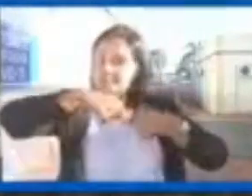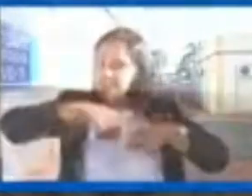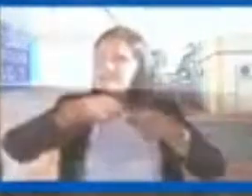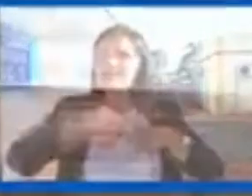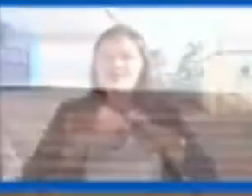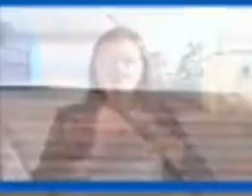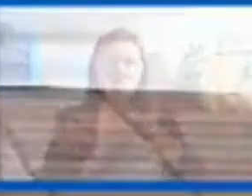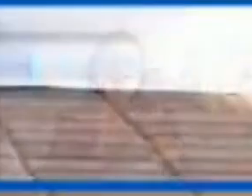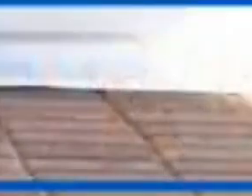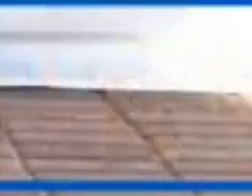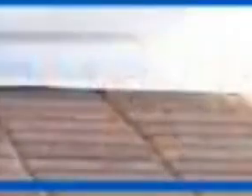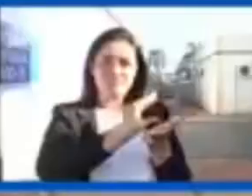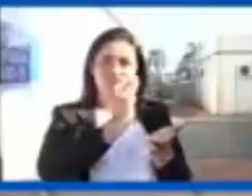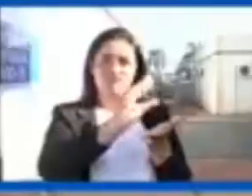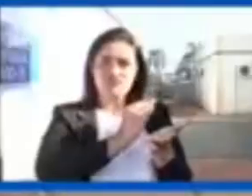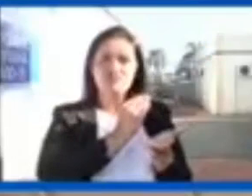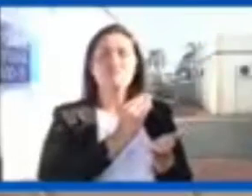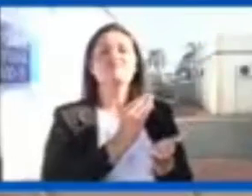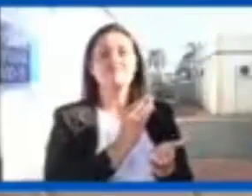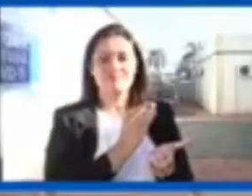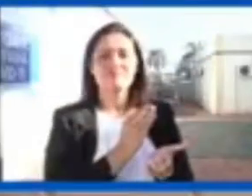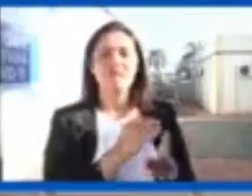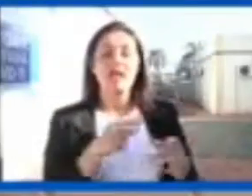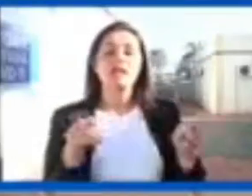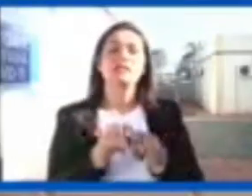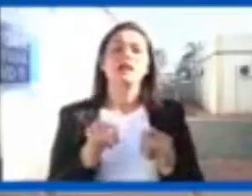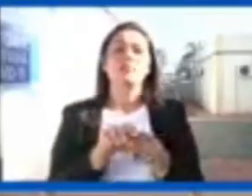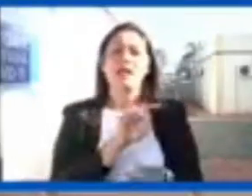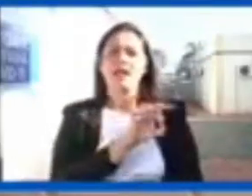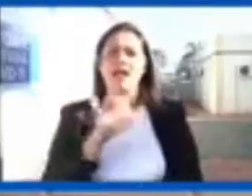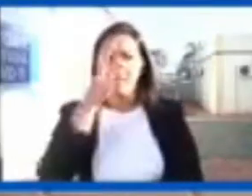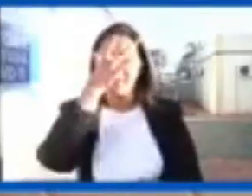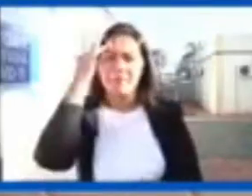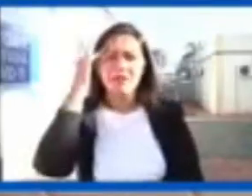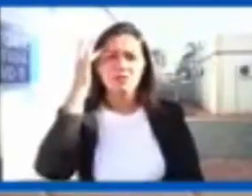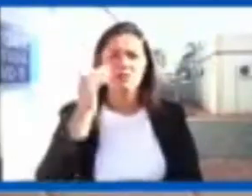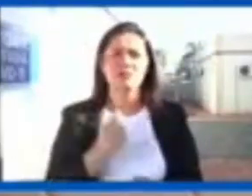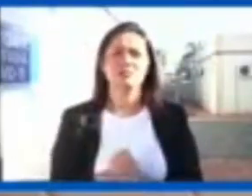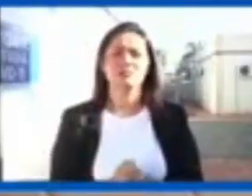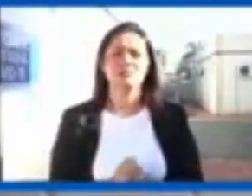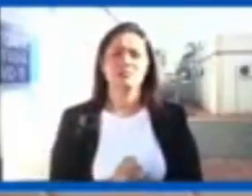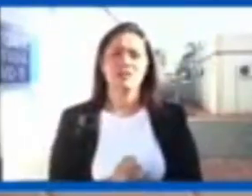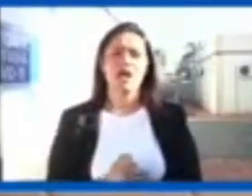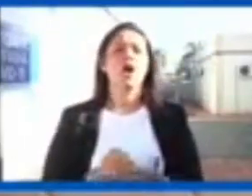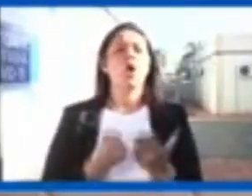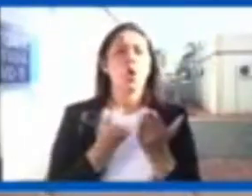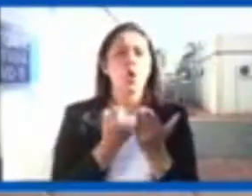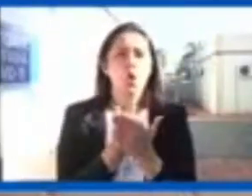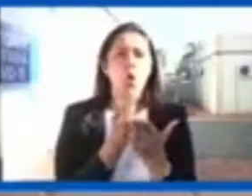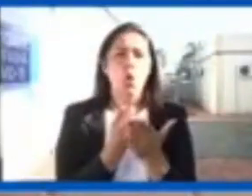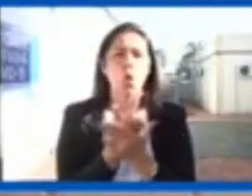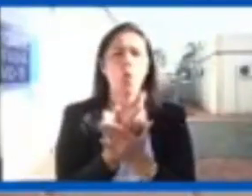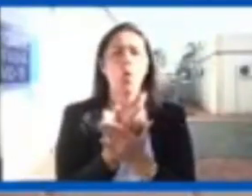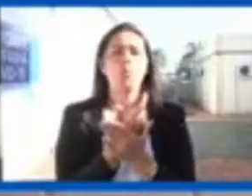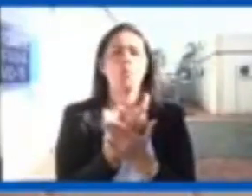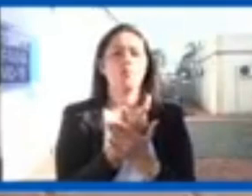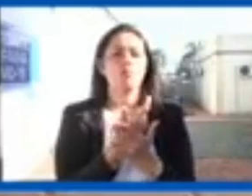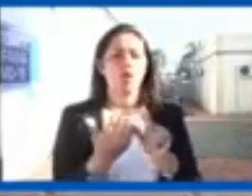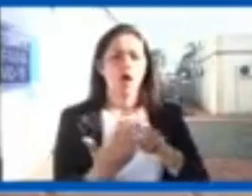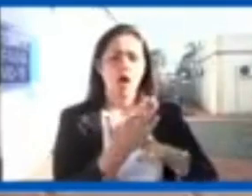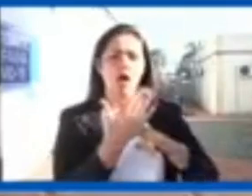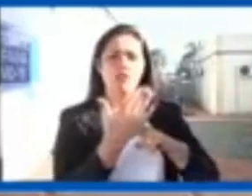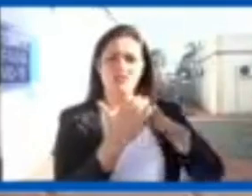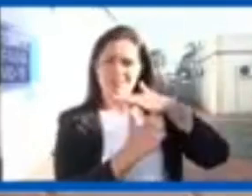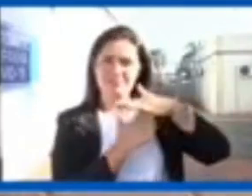serviço agradecemos a sociedade civil que é comprou né se solidarizou com a proposta